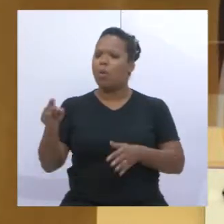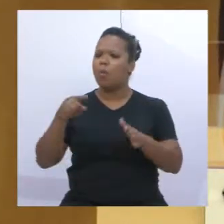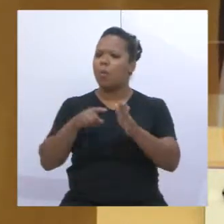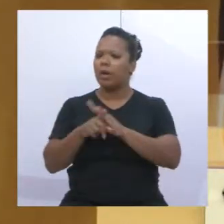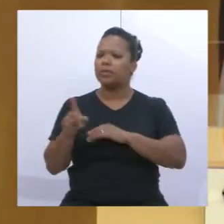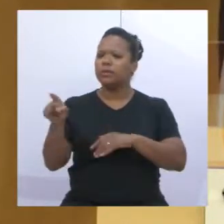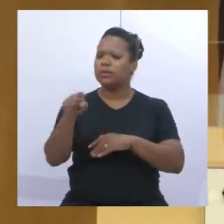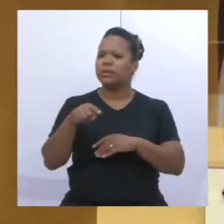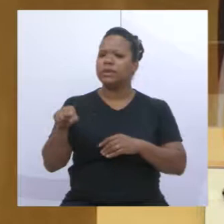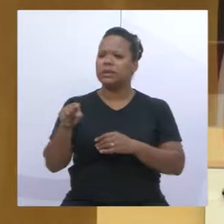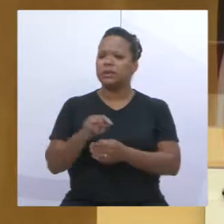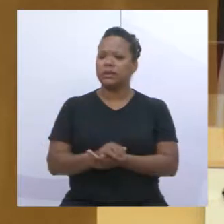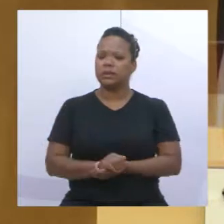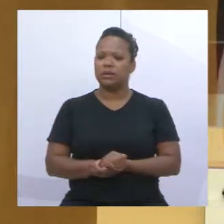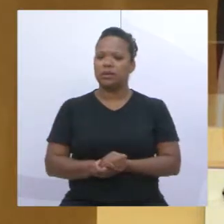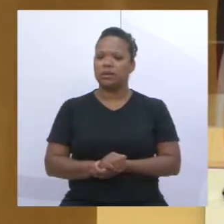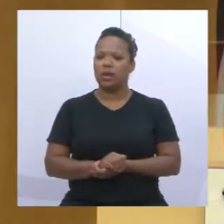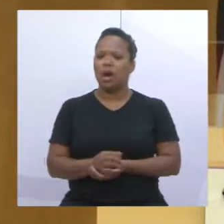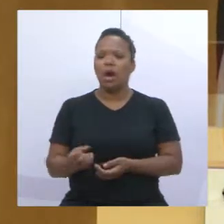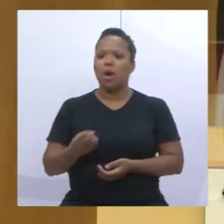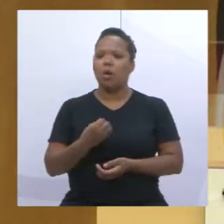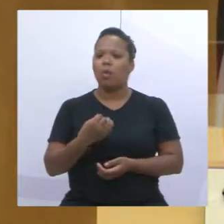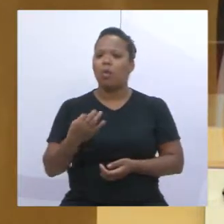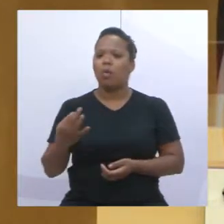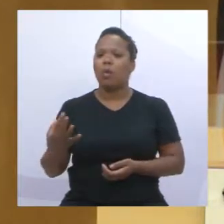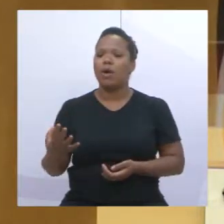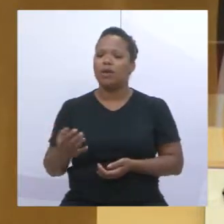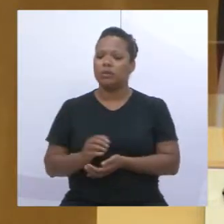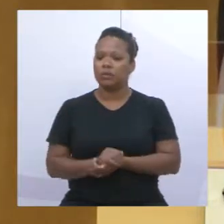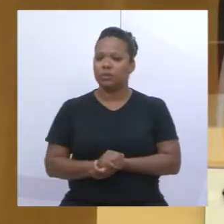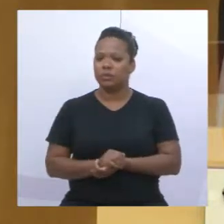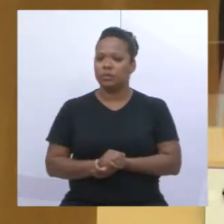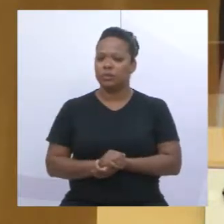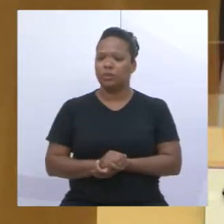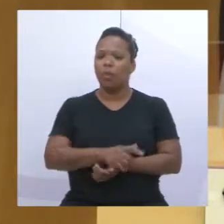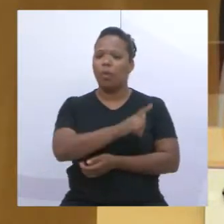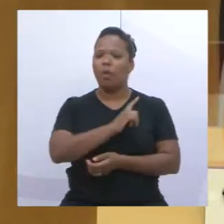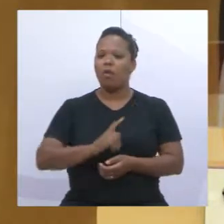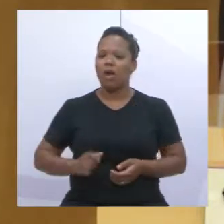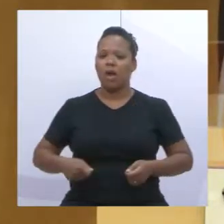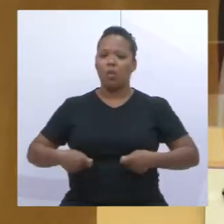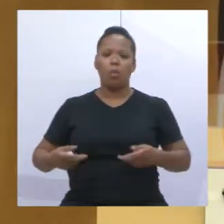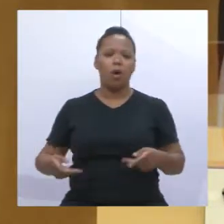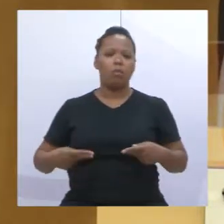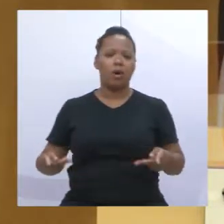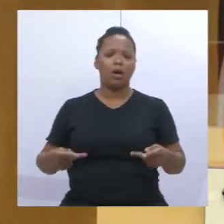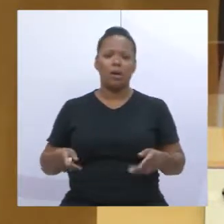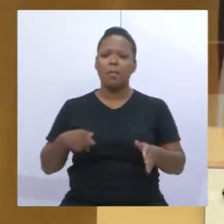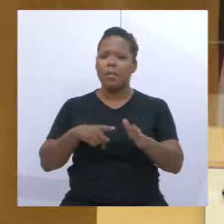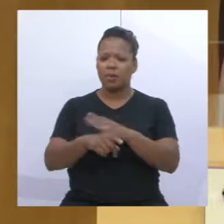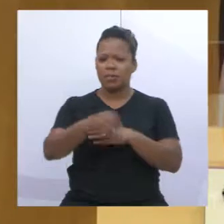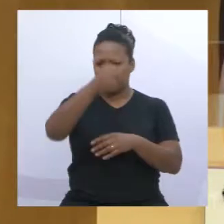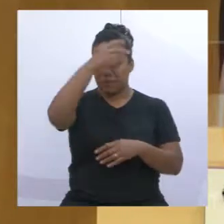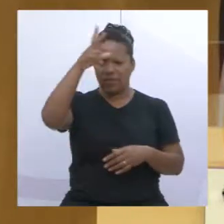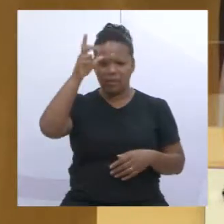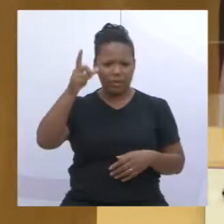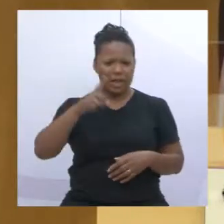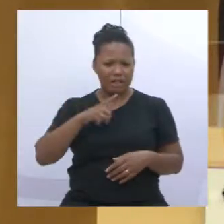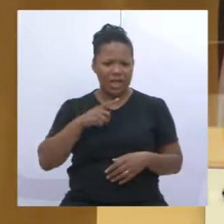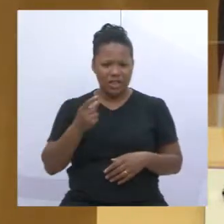para vocês, quanto custará aos cofres públicos? A prefeitura tem condições de arcar?